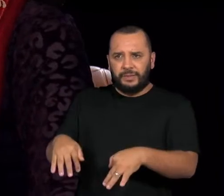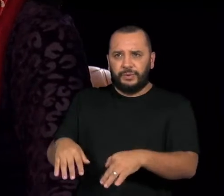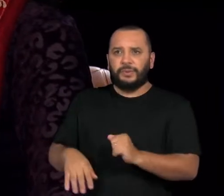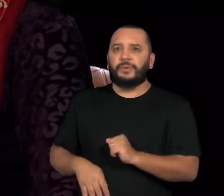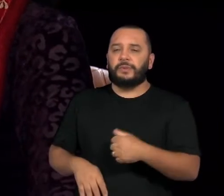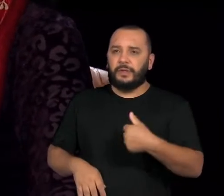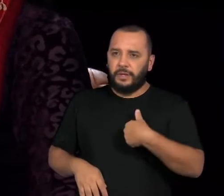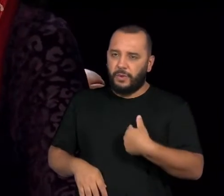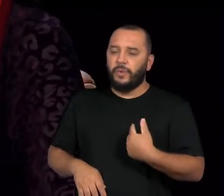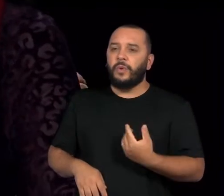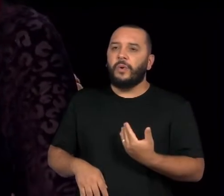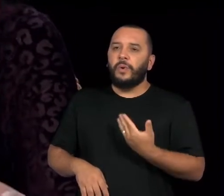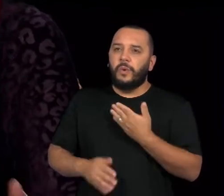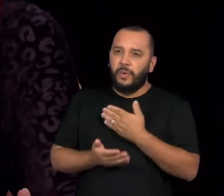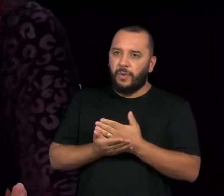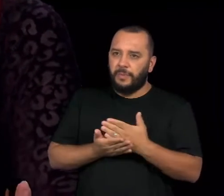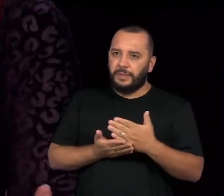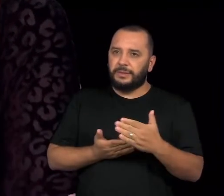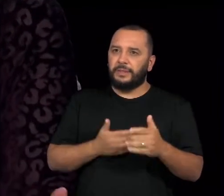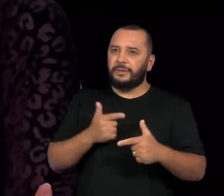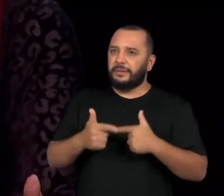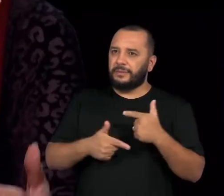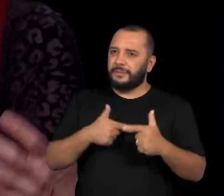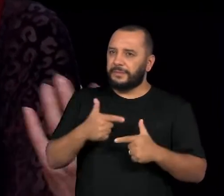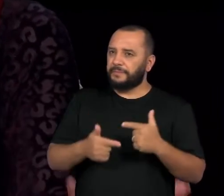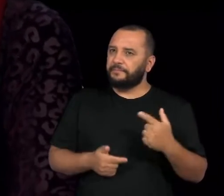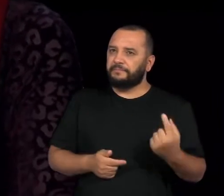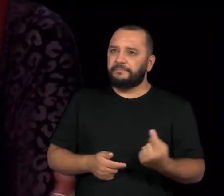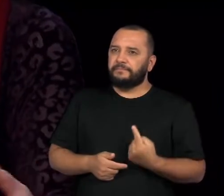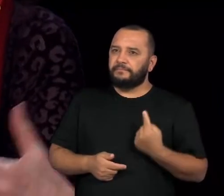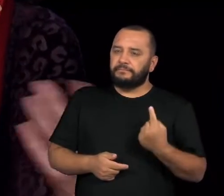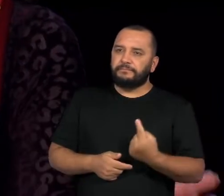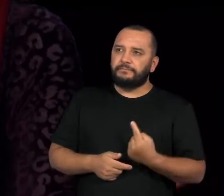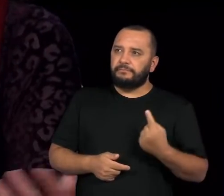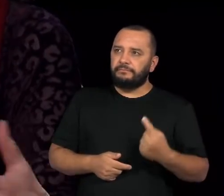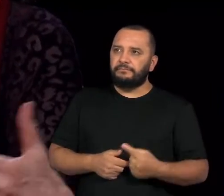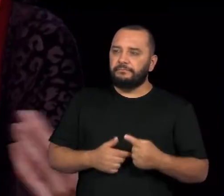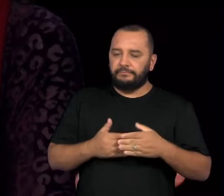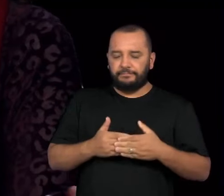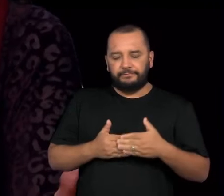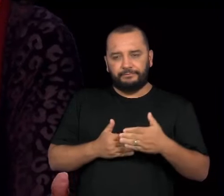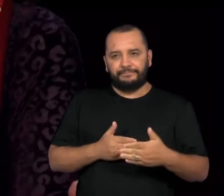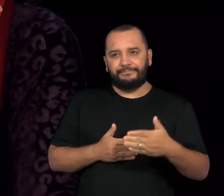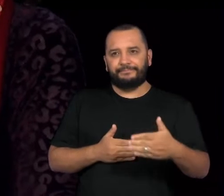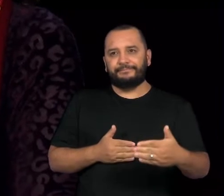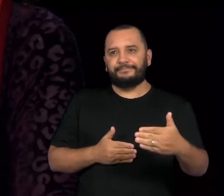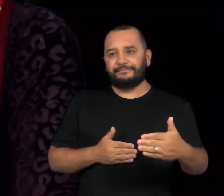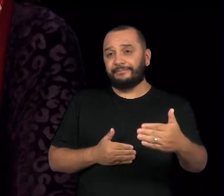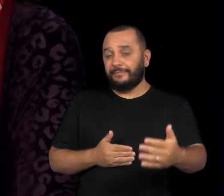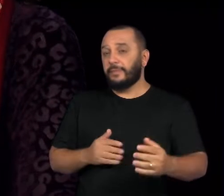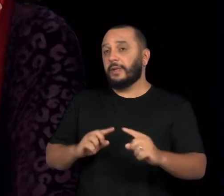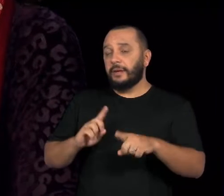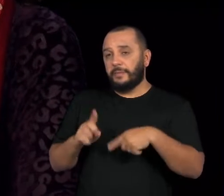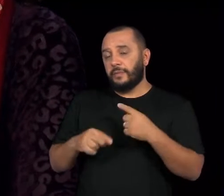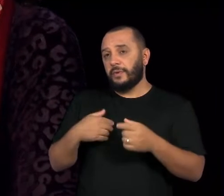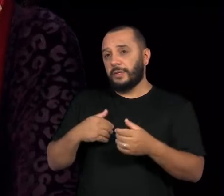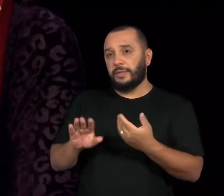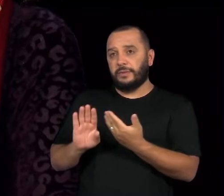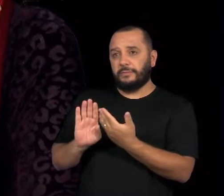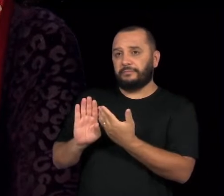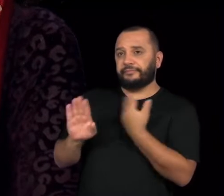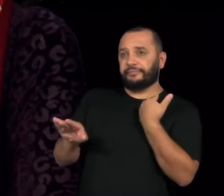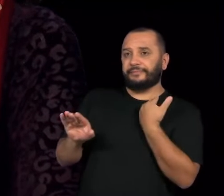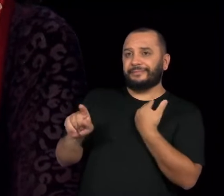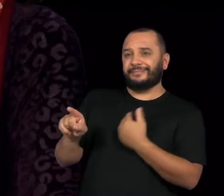uma trajetória solo, né? E eu e o Renato nos separamos e eu comecei